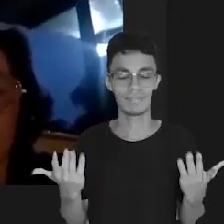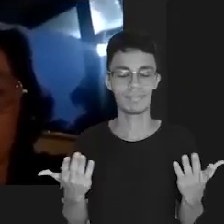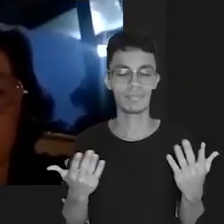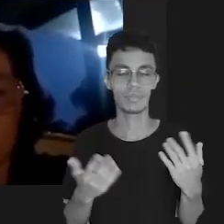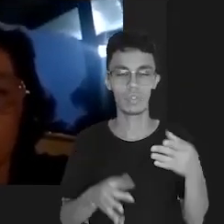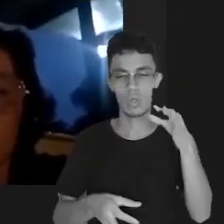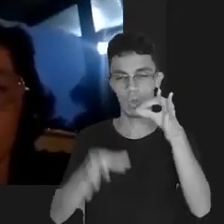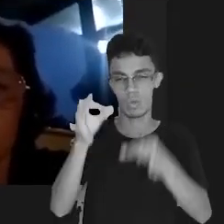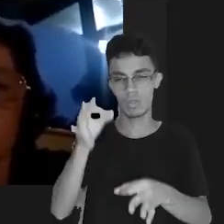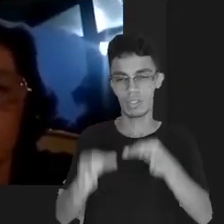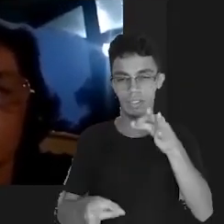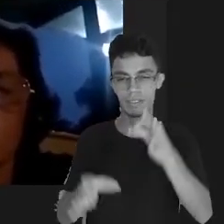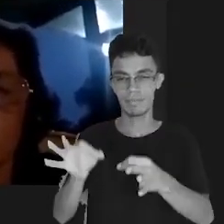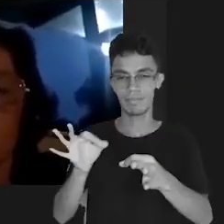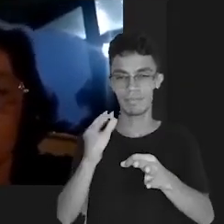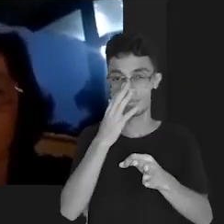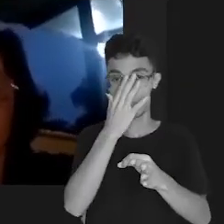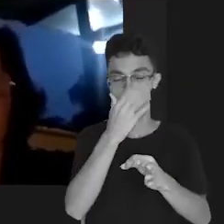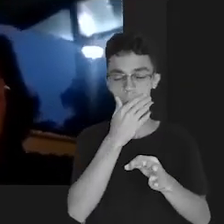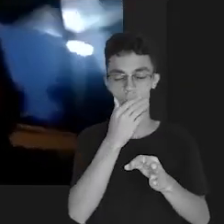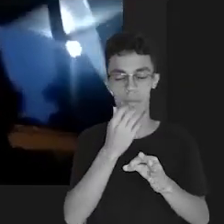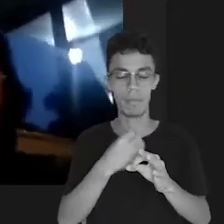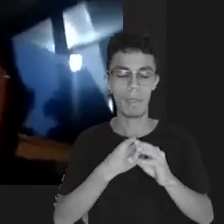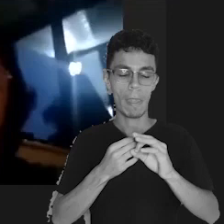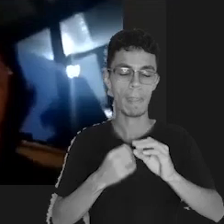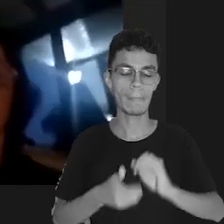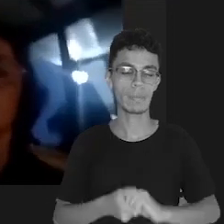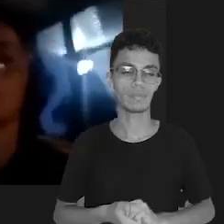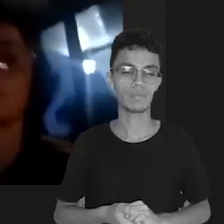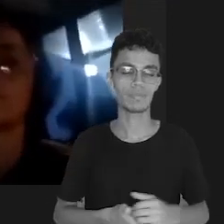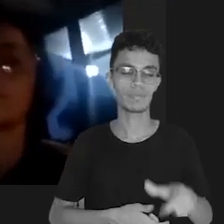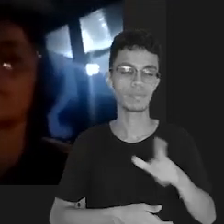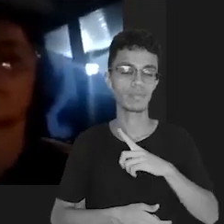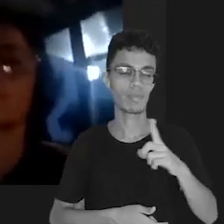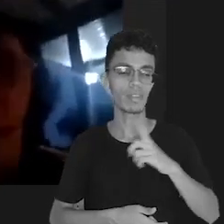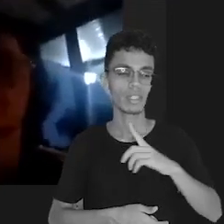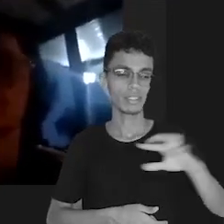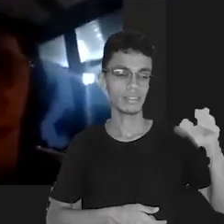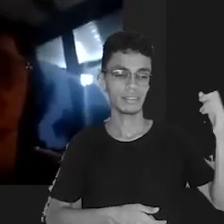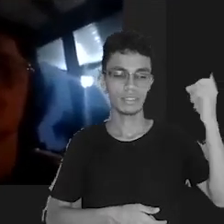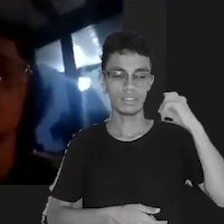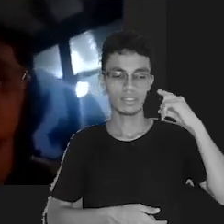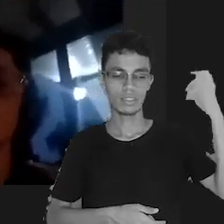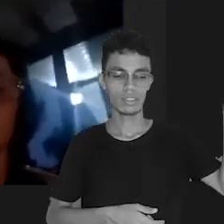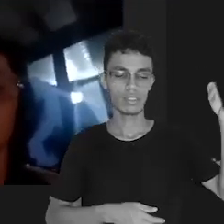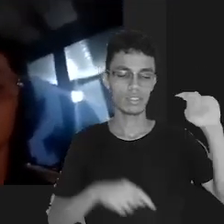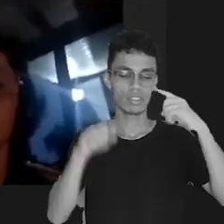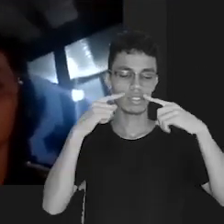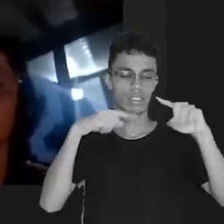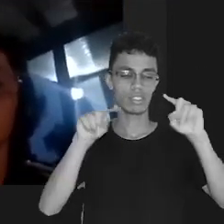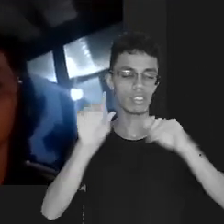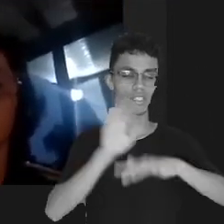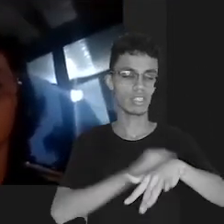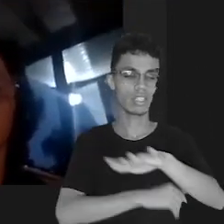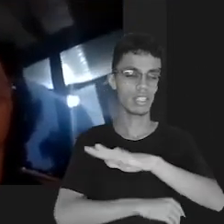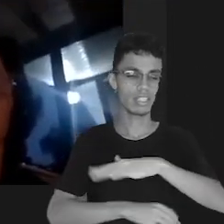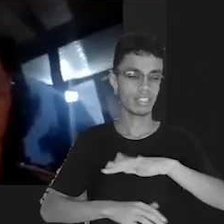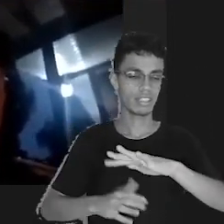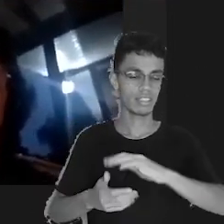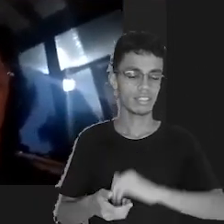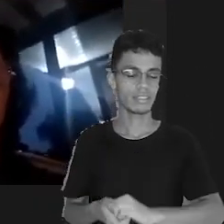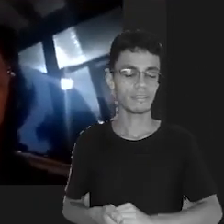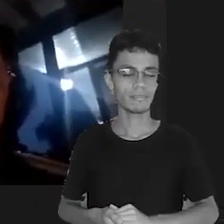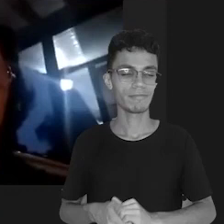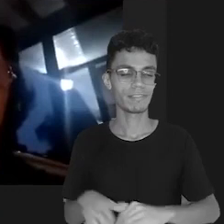os juízes, para tanto, usavam instrumentos, né, para eles, que eram instrumentos que, de alguma forma, evocavam essa